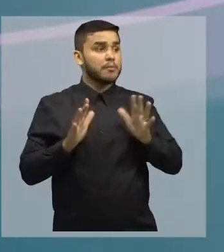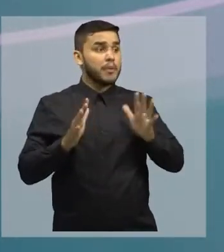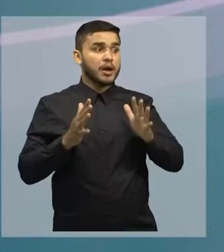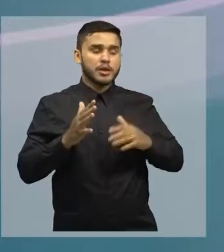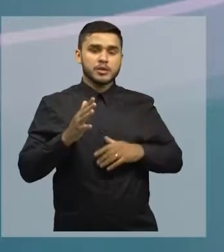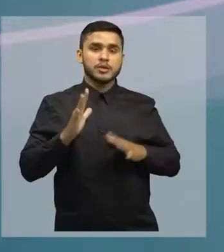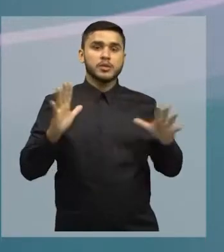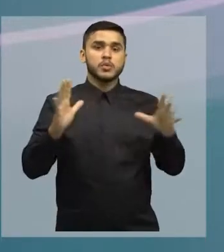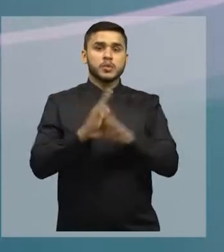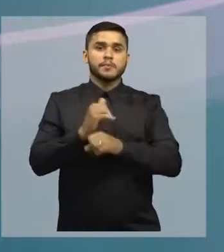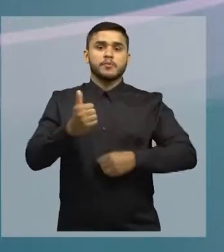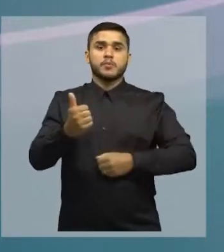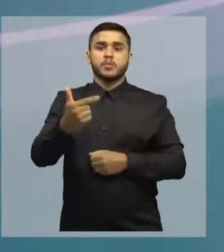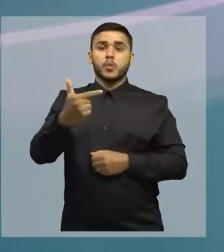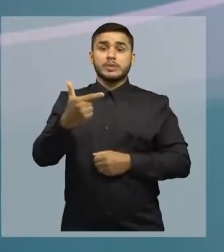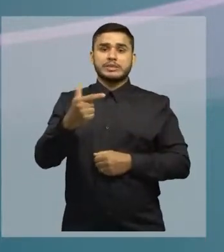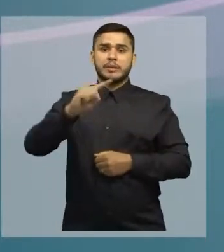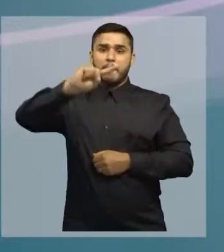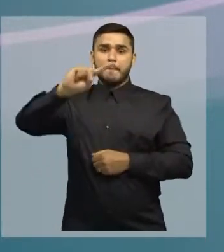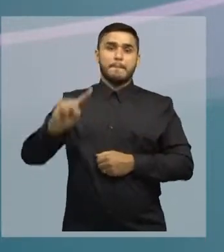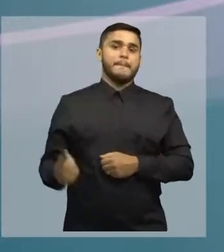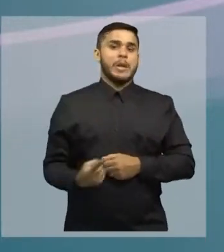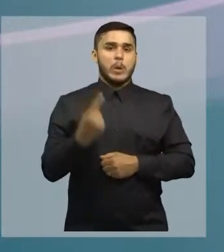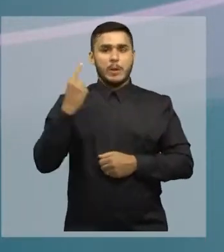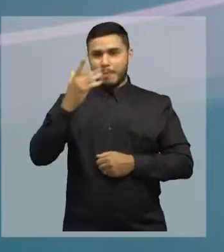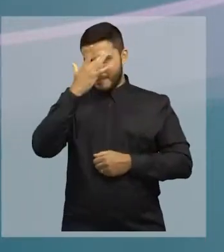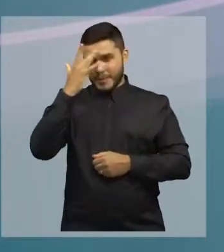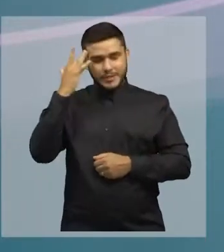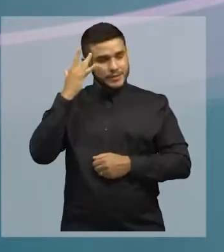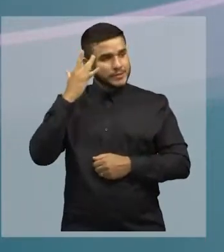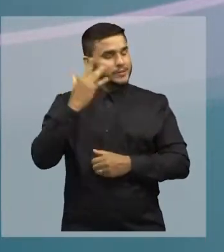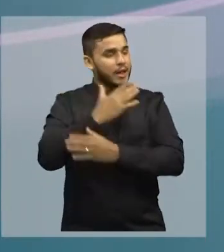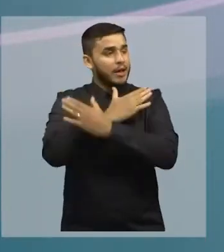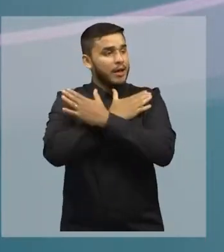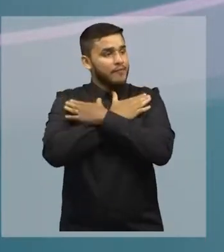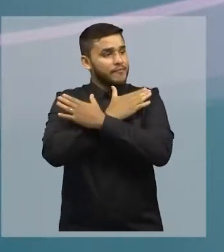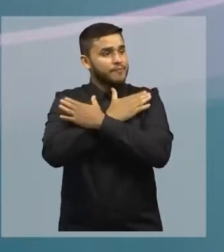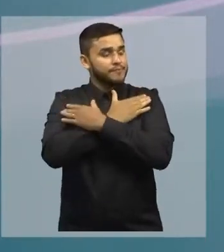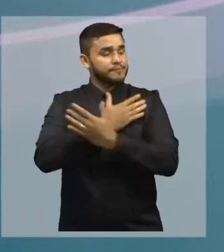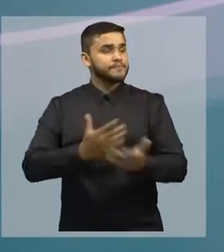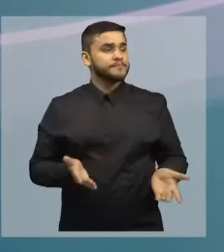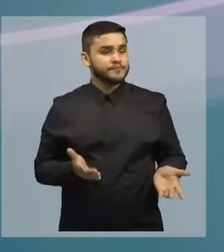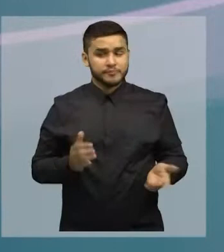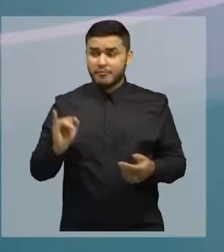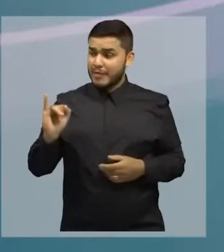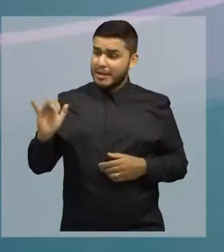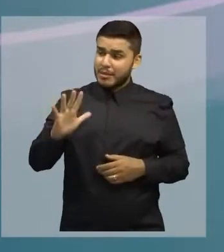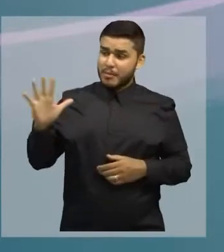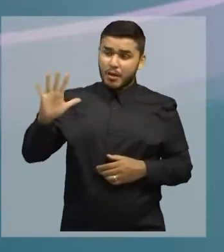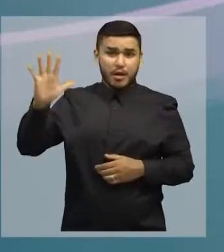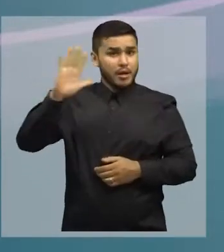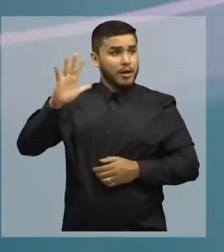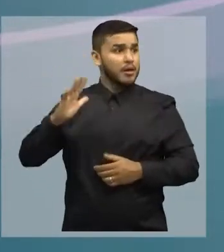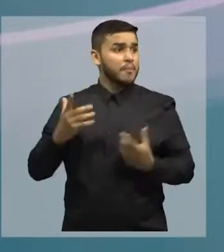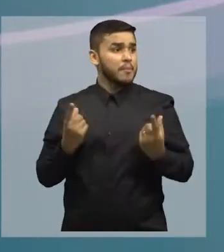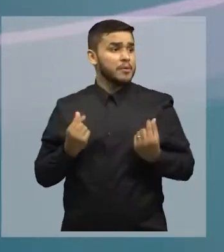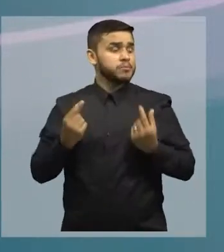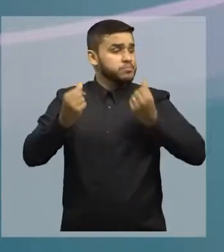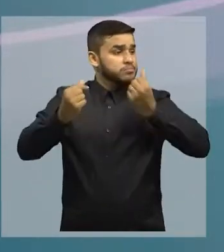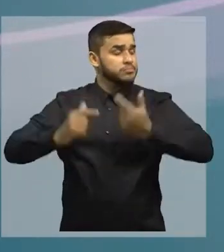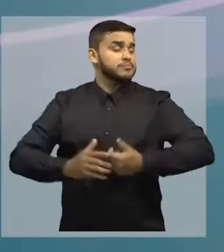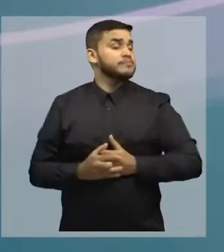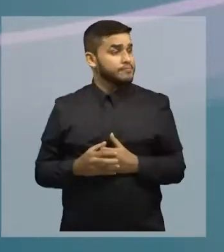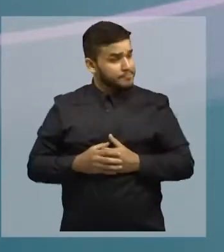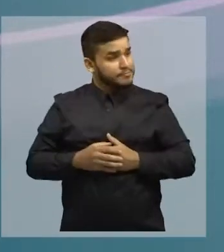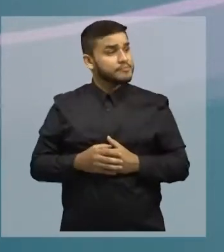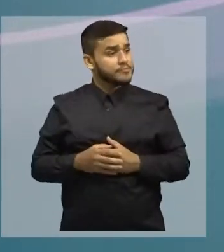milhões de pessoas não tem como você manter. Você não consegue nem ter inflação com um desemprego dessa magnitude. Então, eu não